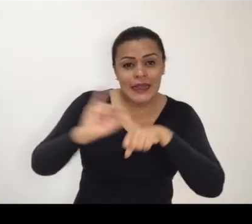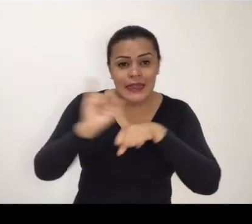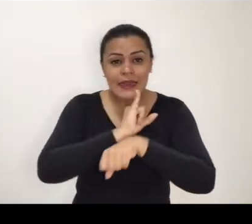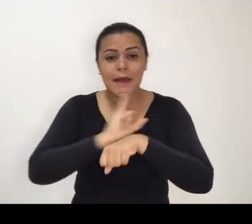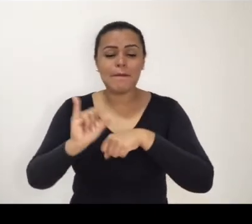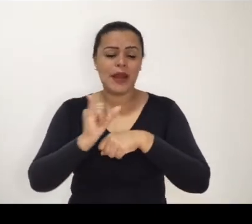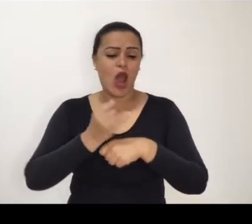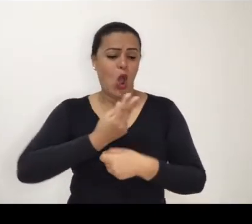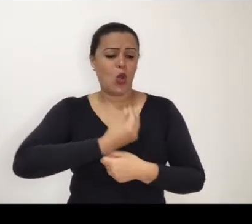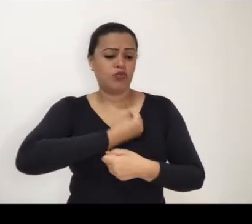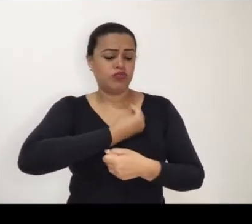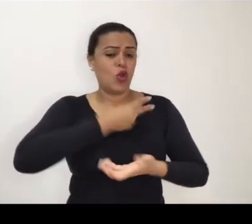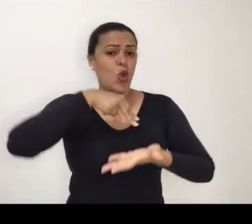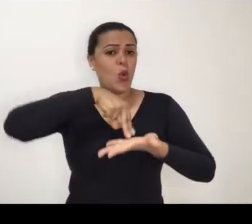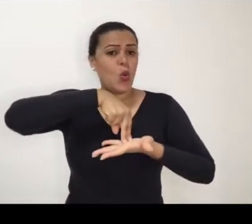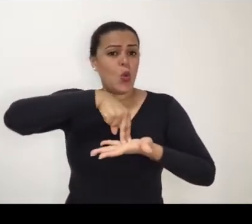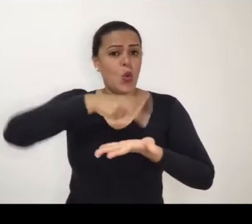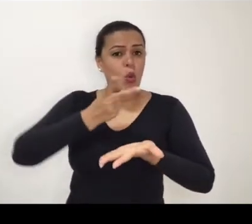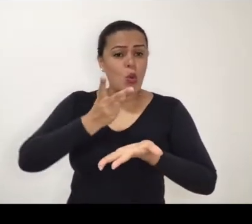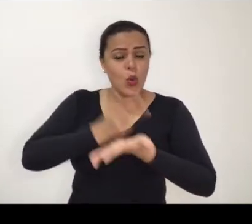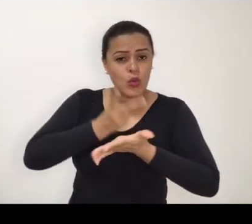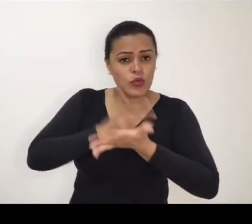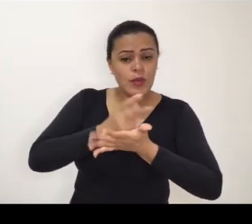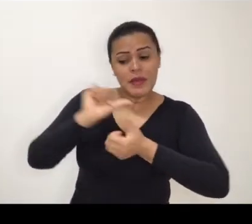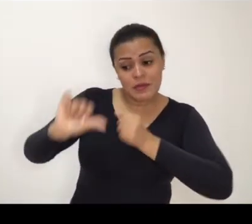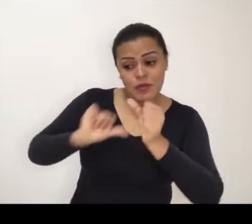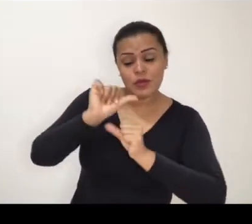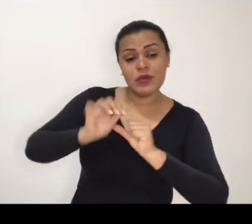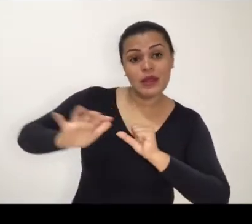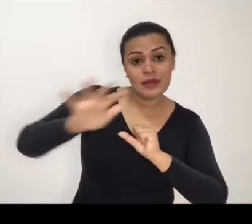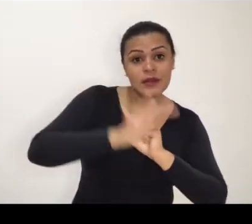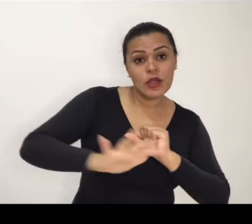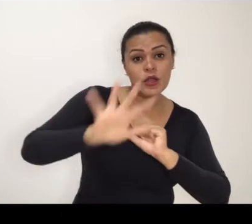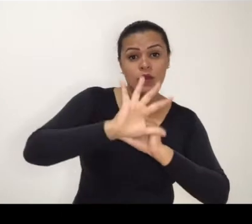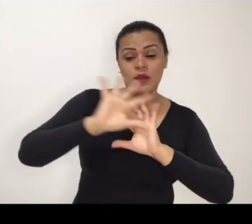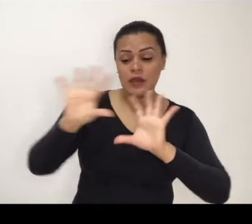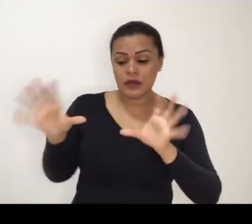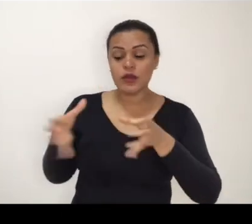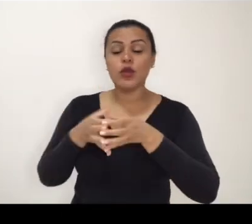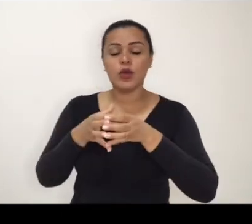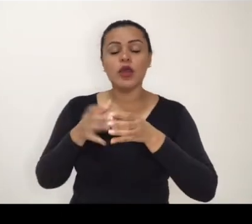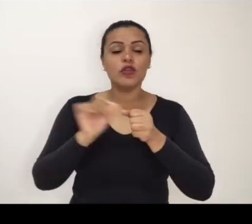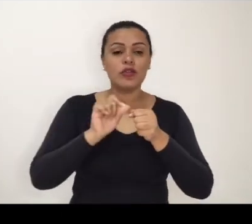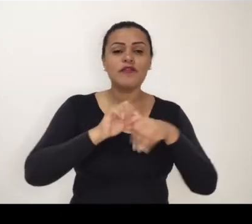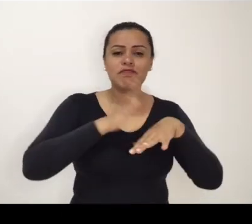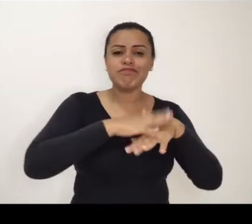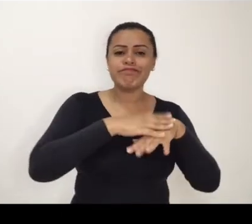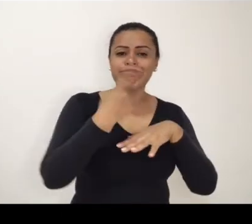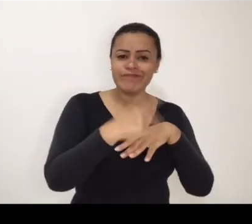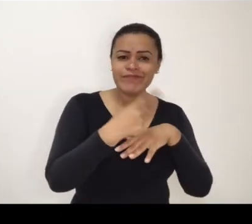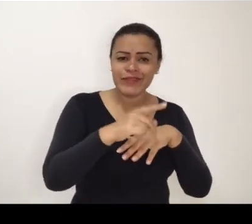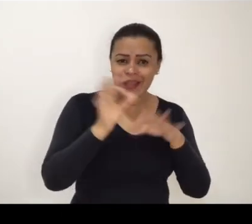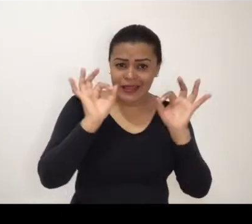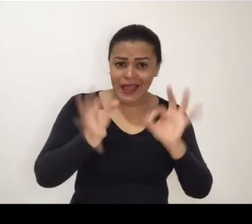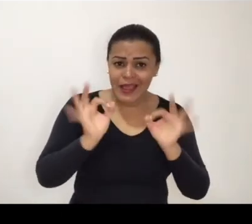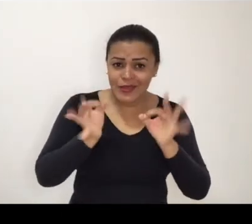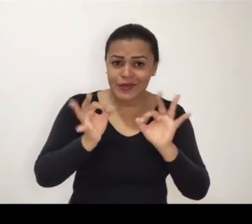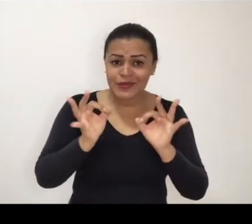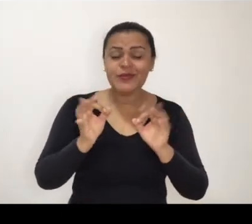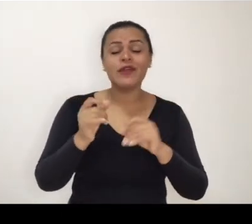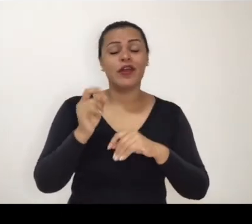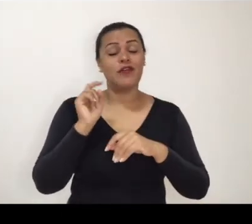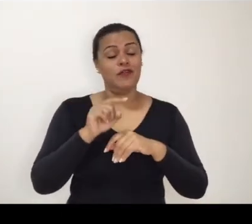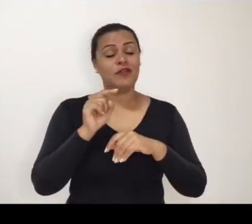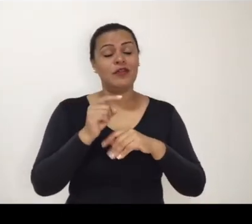e resistir e transformar esse ambiente também em processos coletivos, que é o que tu tem feito muito também, né? Ficamos ainda na perspectiva do